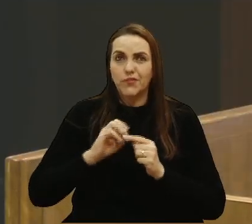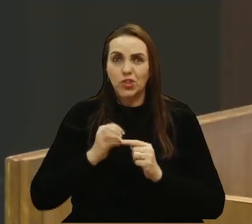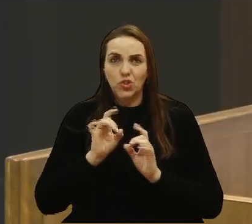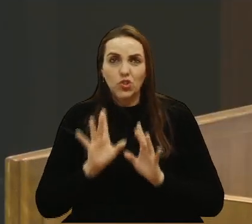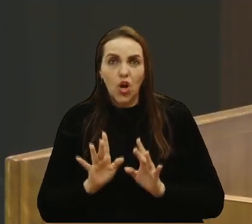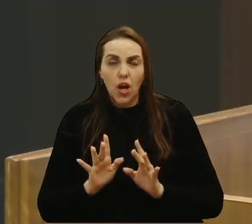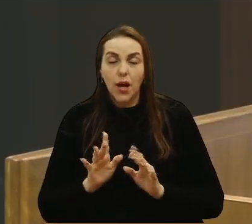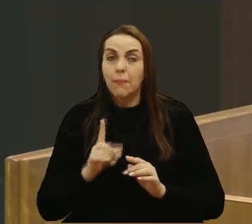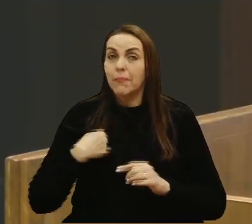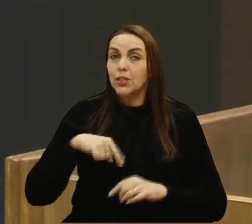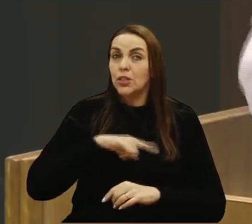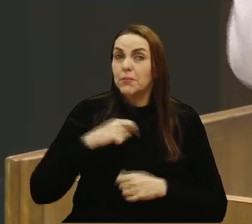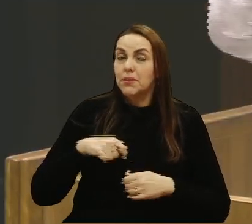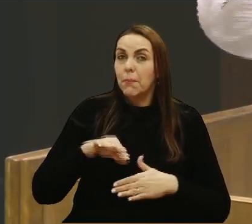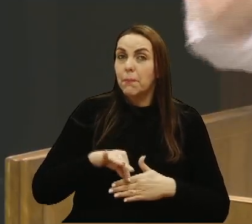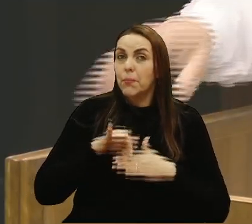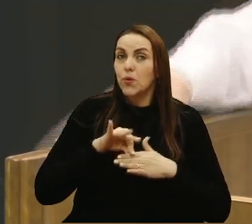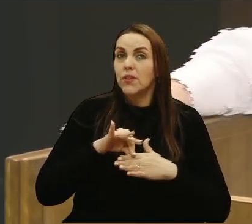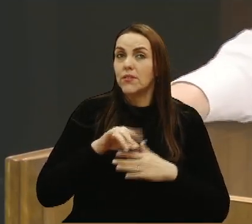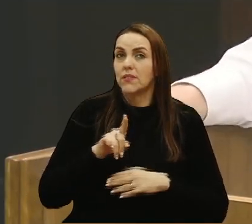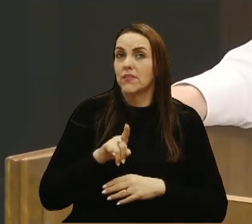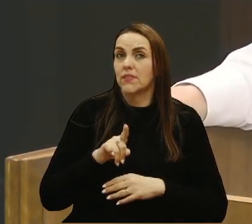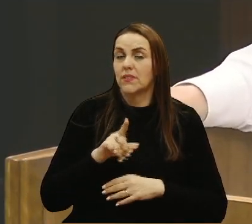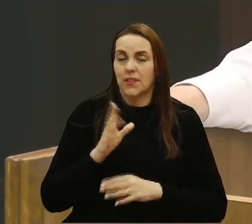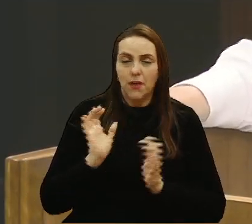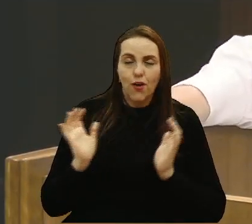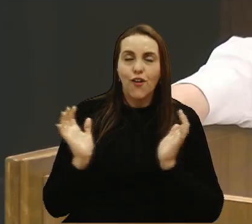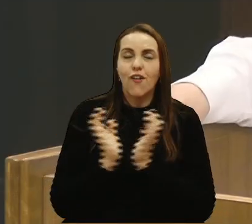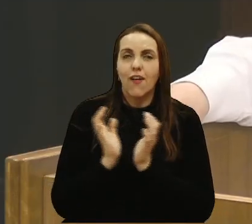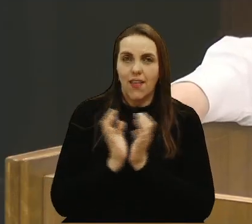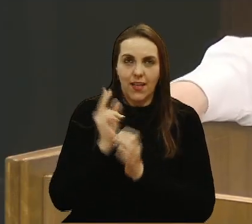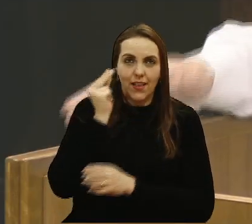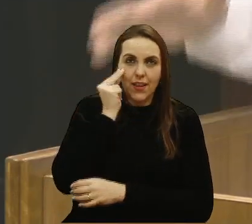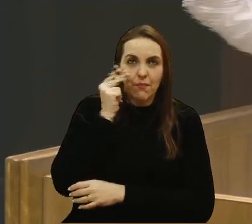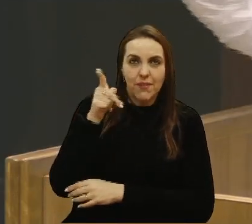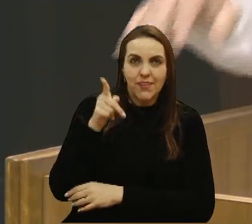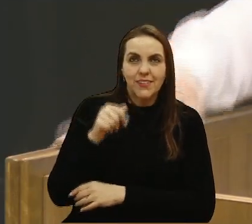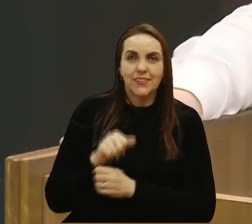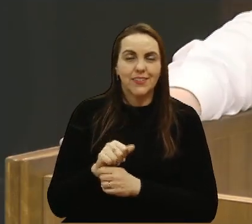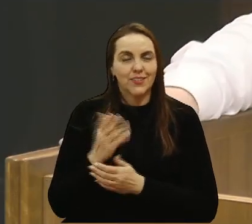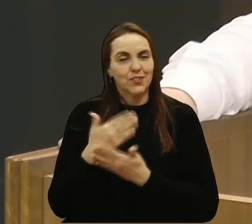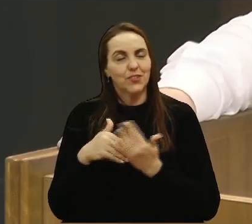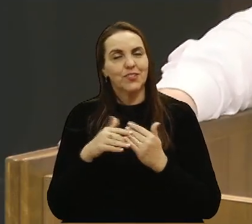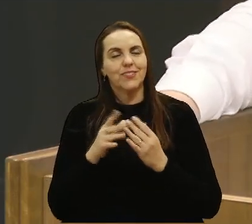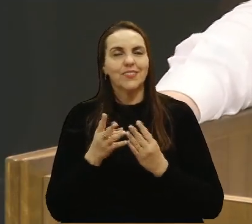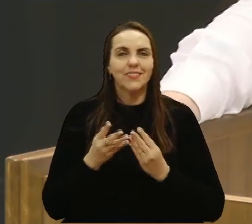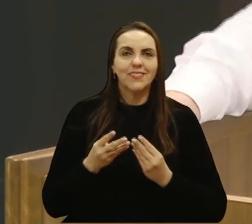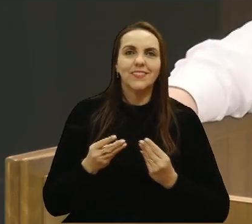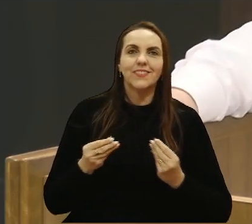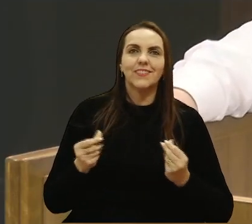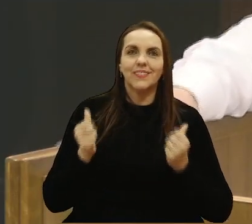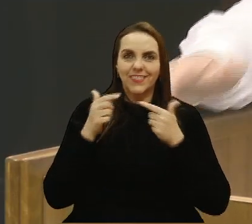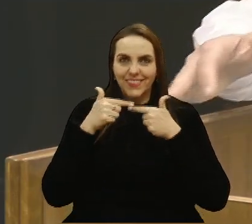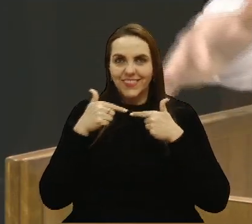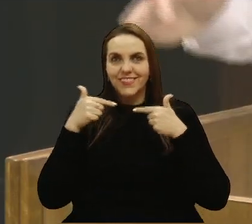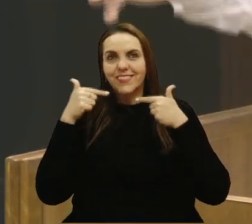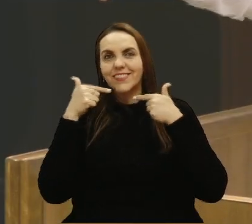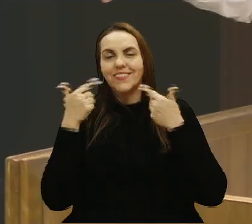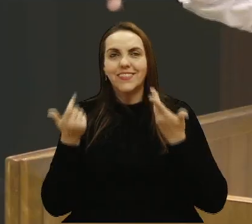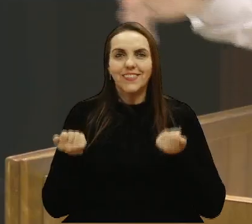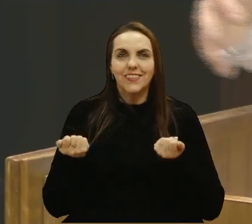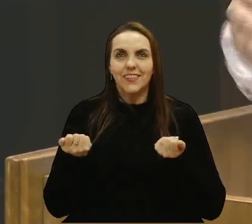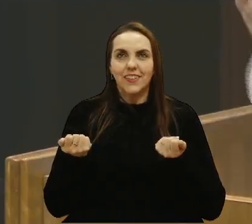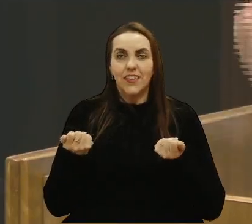precisamos de proteína. E aqui o meu colega, Cláudio Libardi, com toda a delicadeza e sorridente,